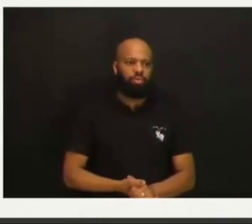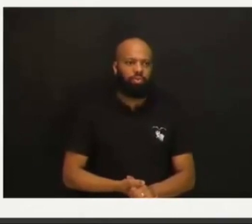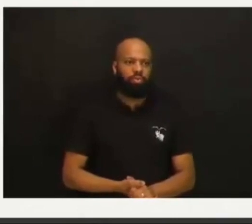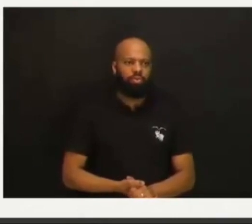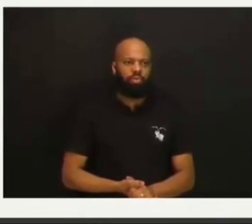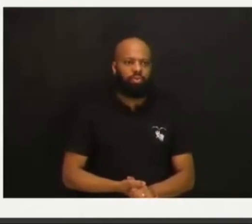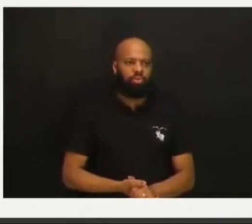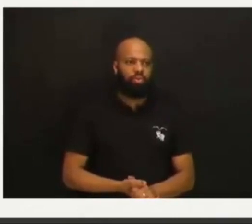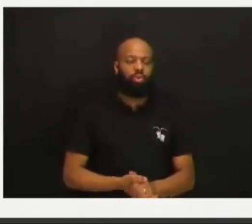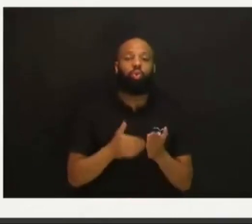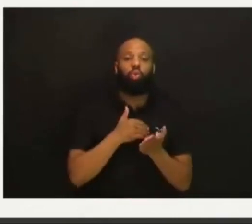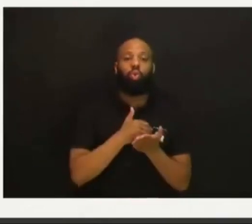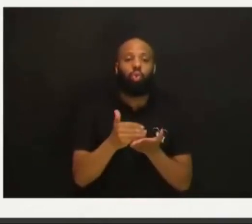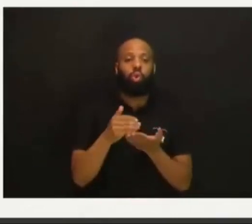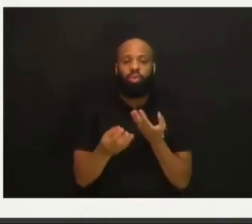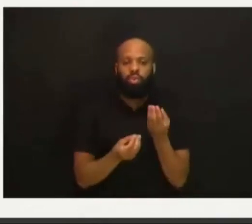Então, onde tudo começa?